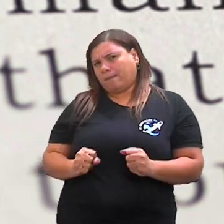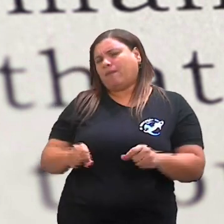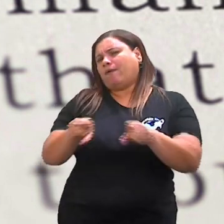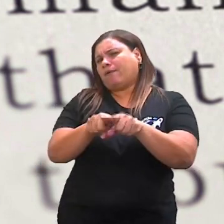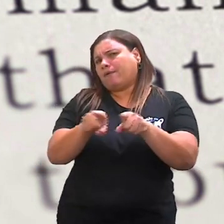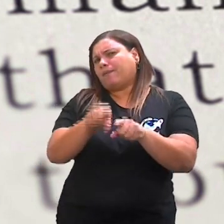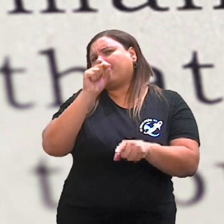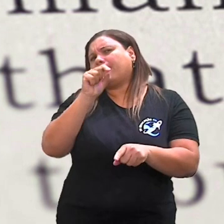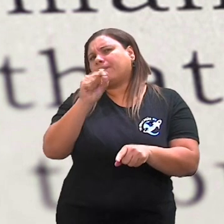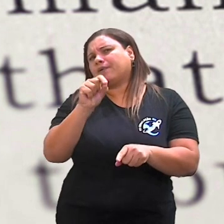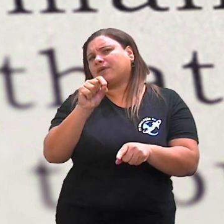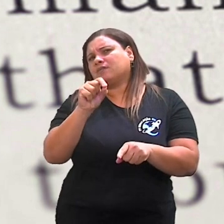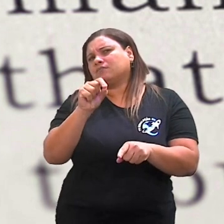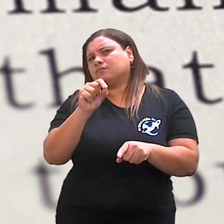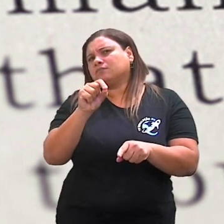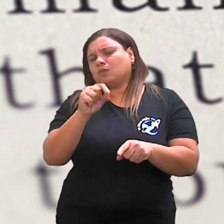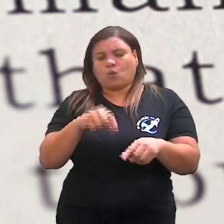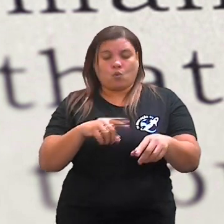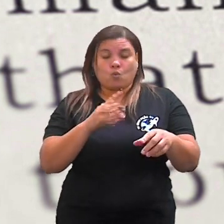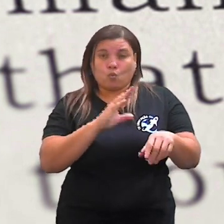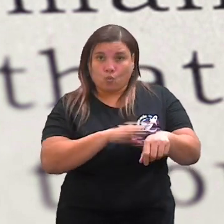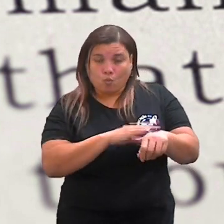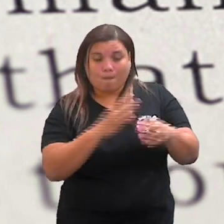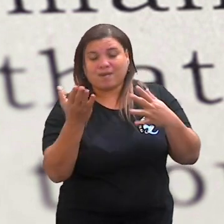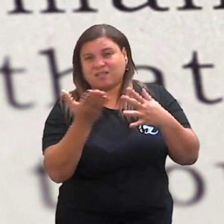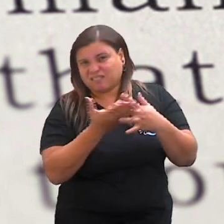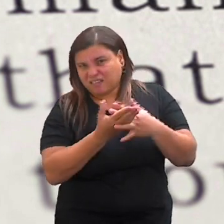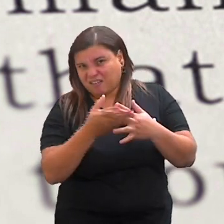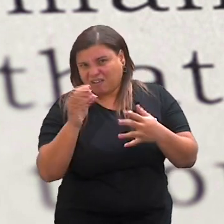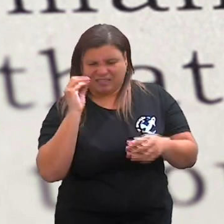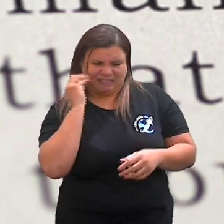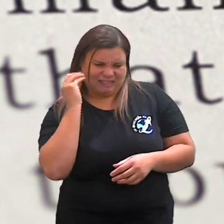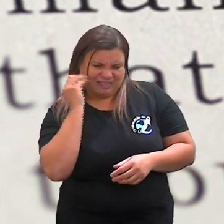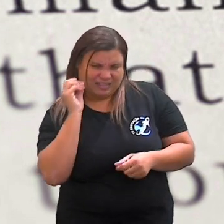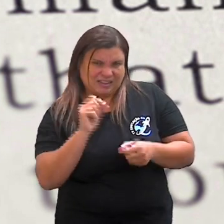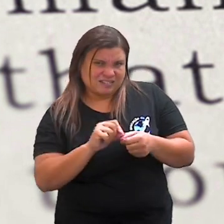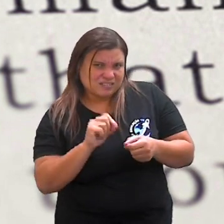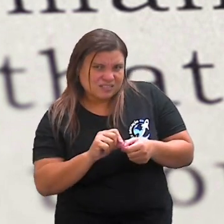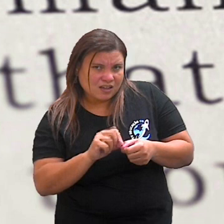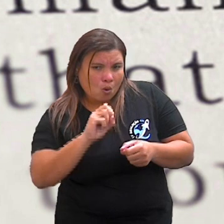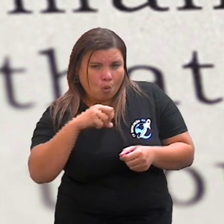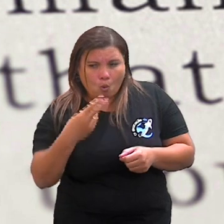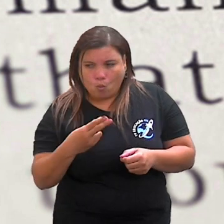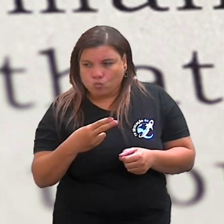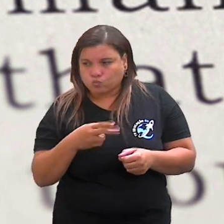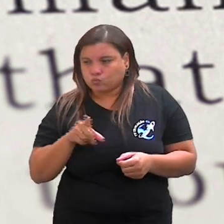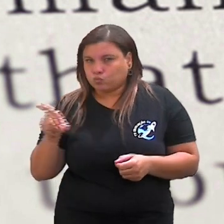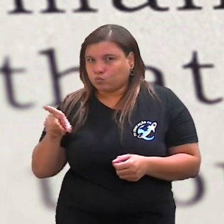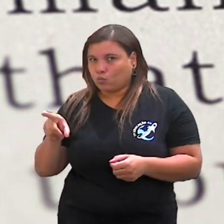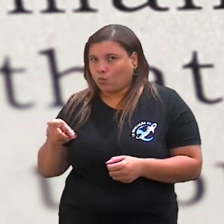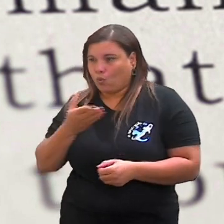colegas no início da aula? Fazer esse dever? Será ético copiar o dever de casa dos